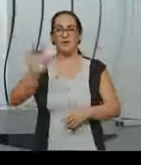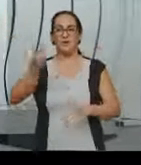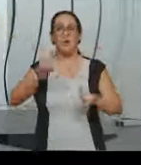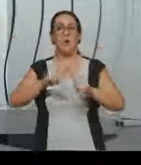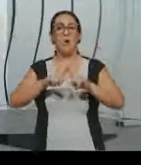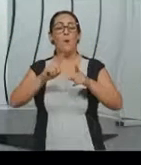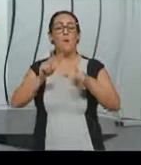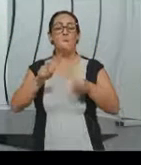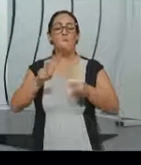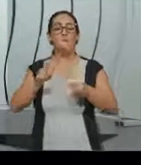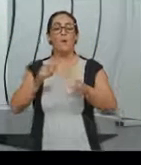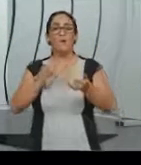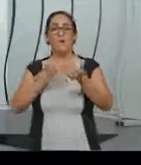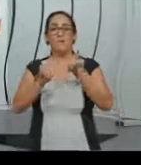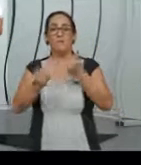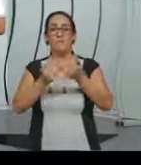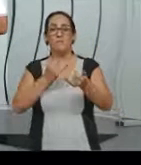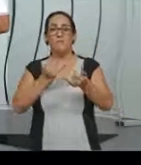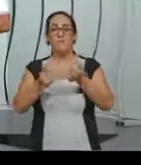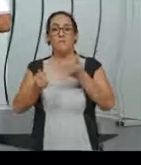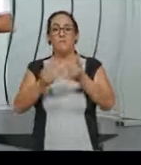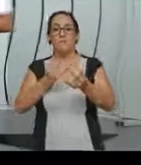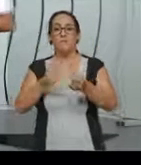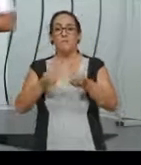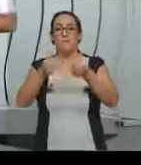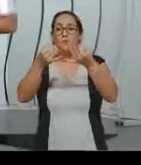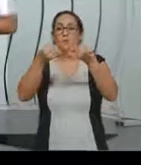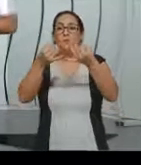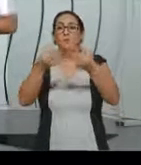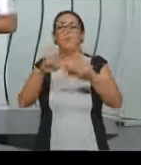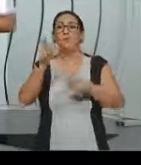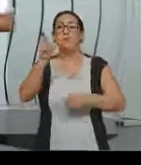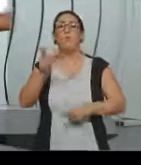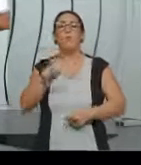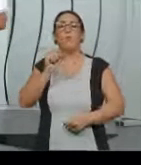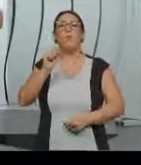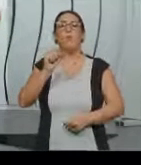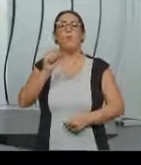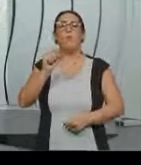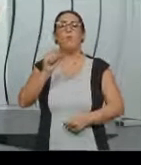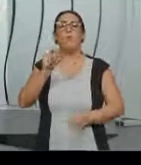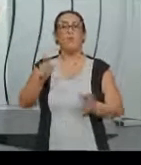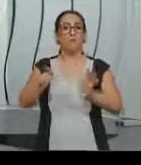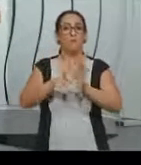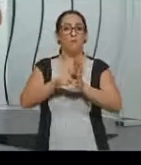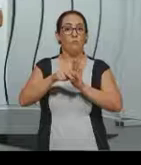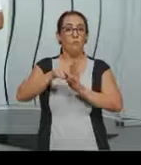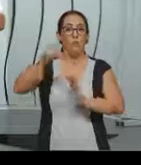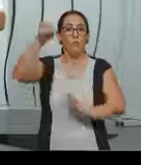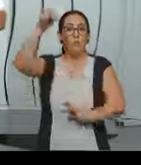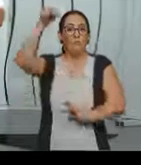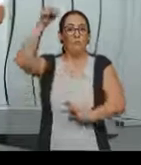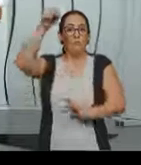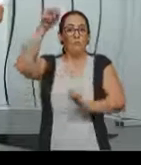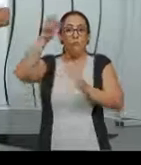número maior de nordestinos também, exatamente para contribuir